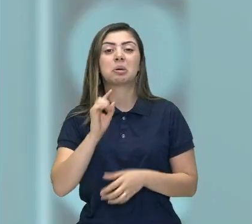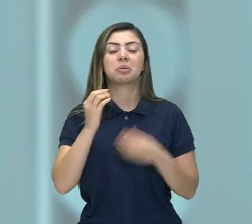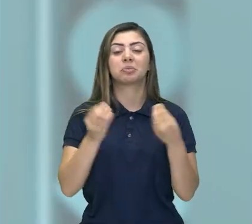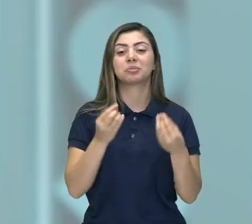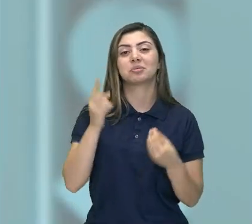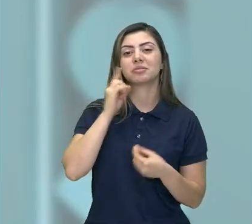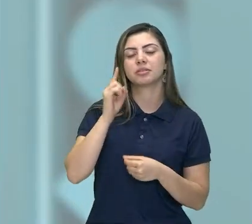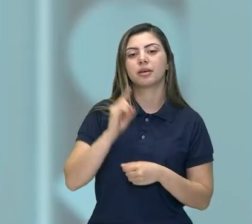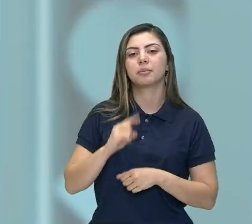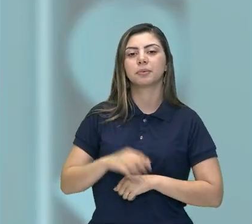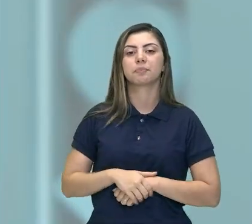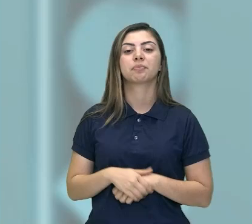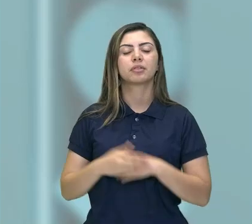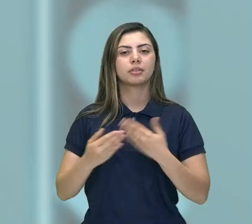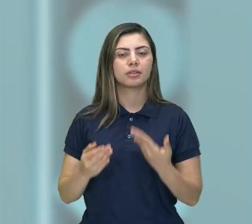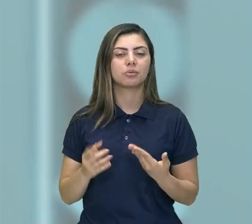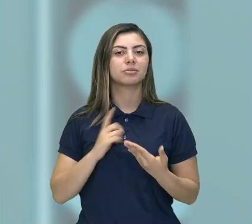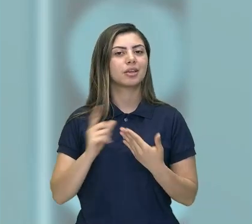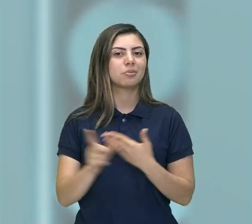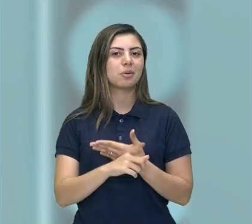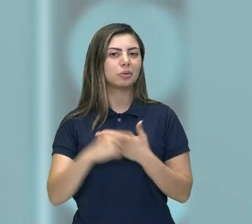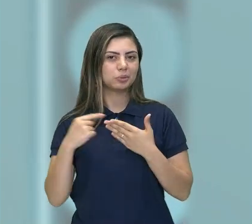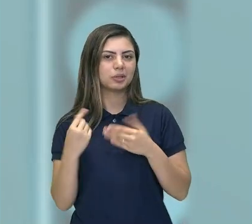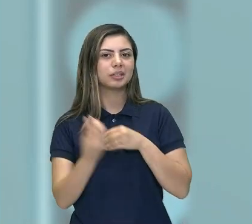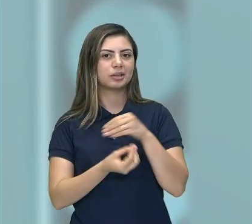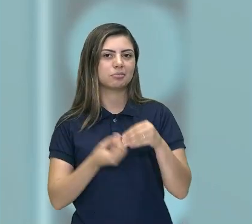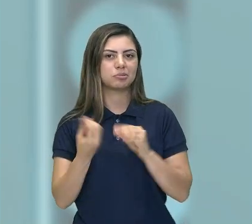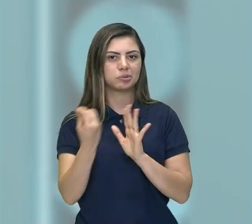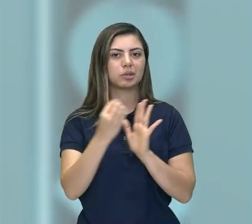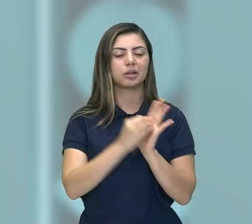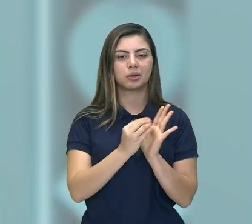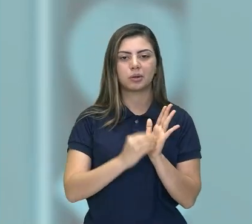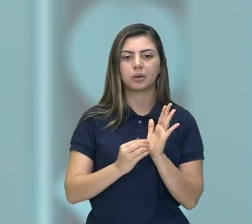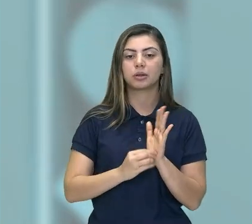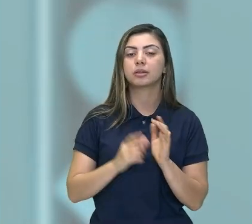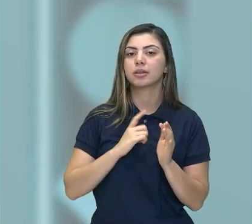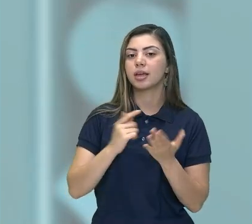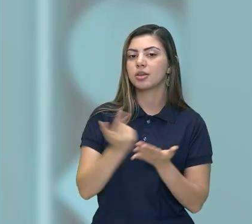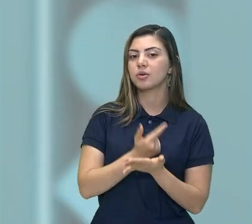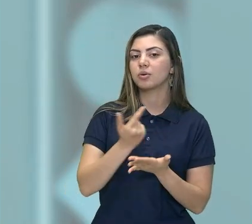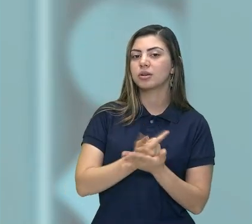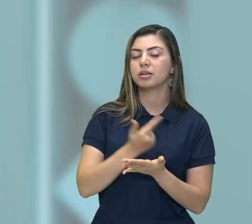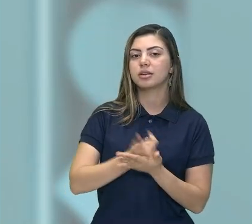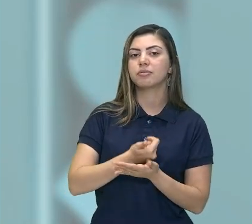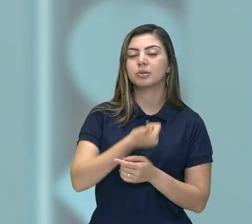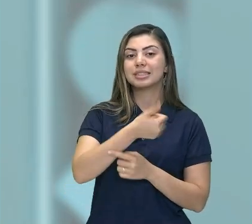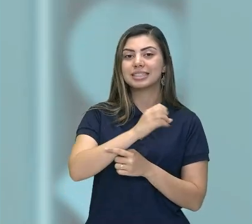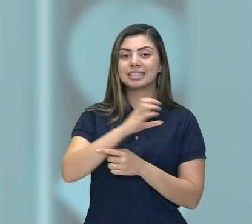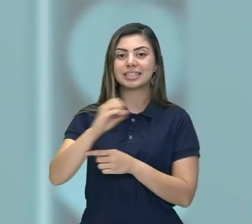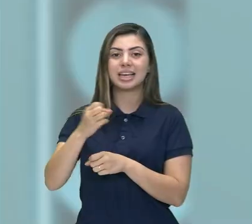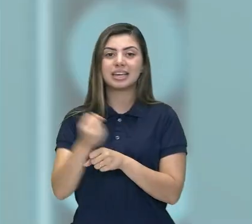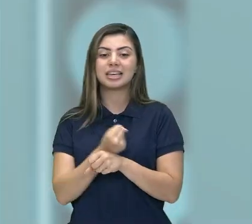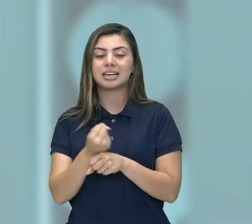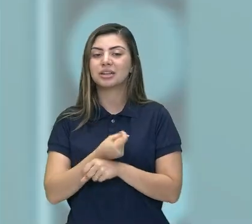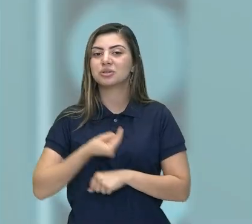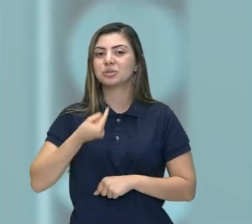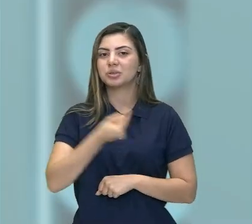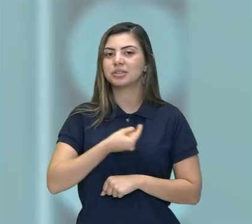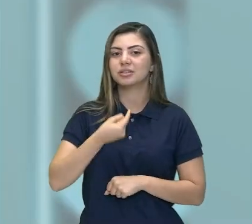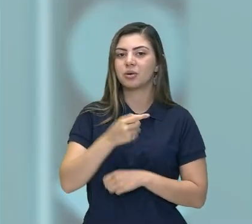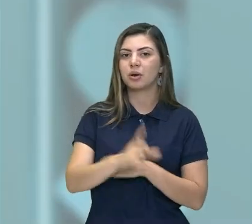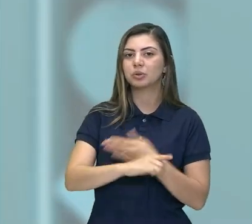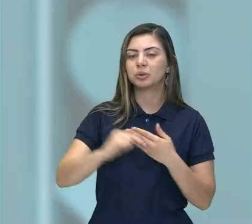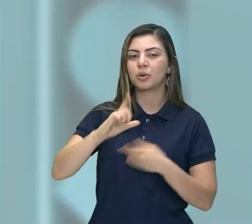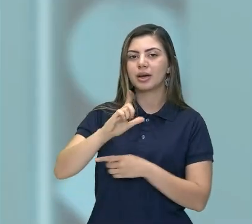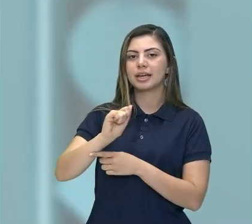faz muito isso, a gente vai ver daqui a pouco, e existe um livro chamado 100 Anos de Solidão, do Gabriel Garcia, né, não sei se